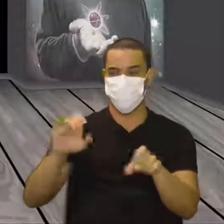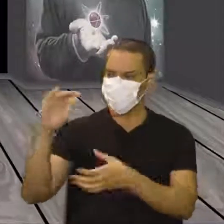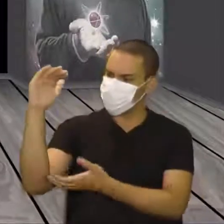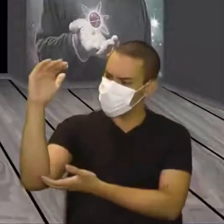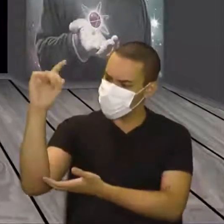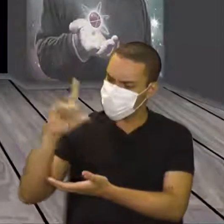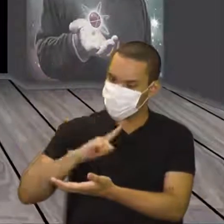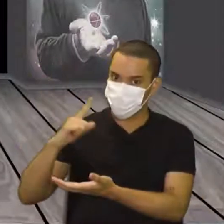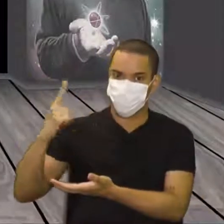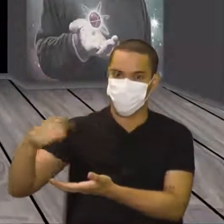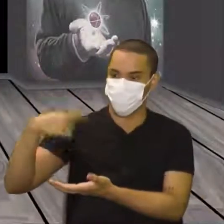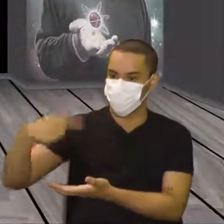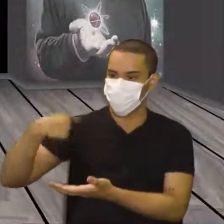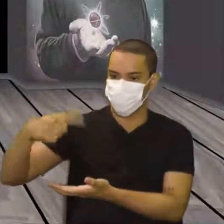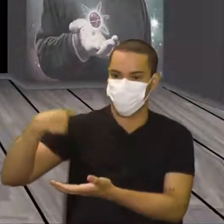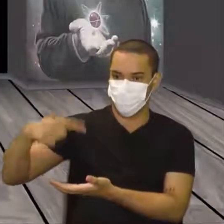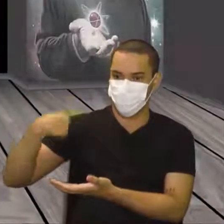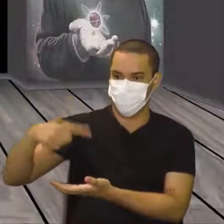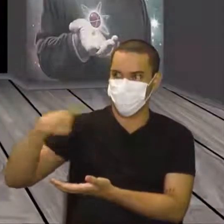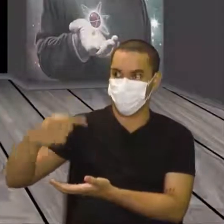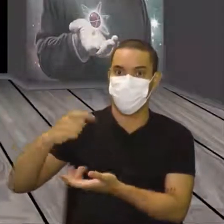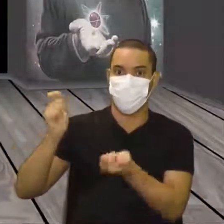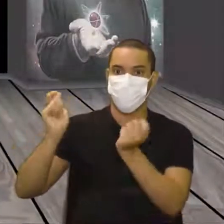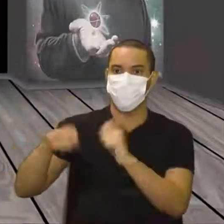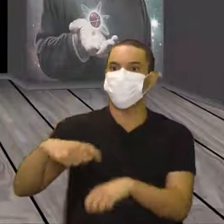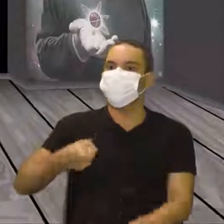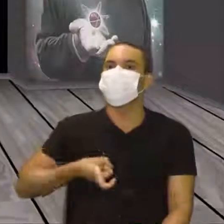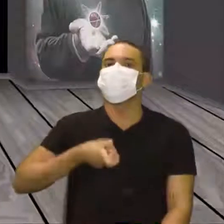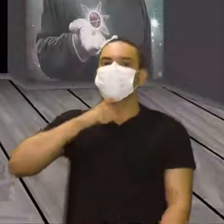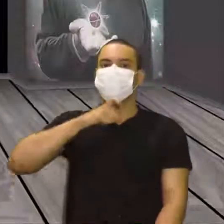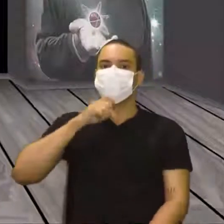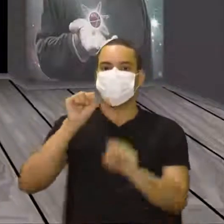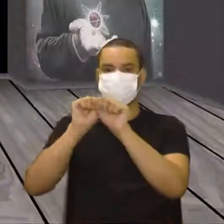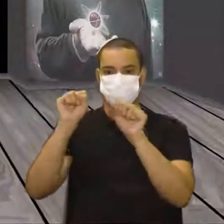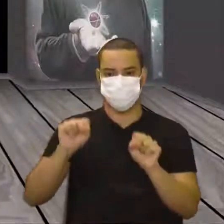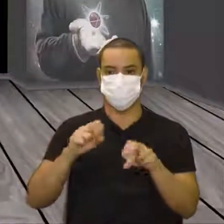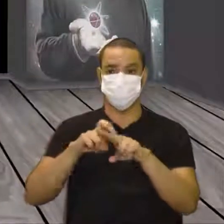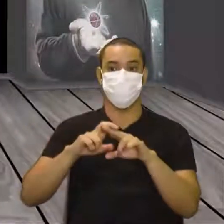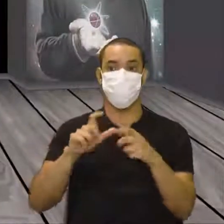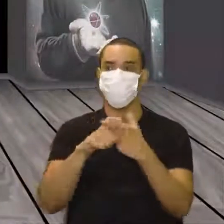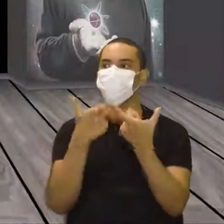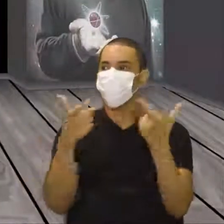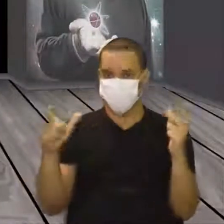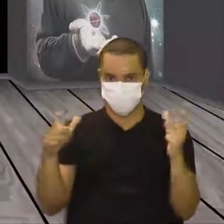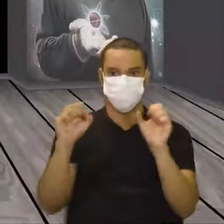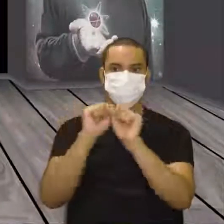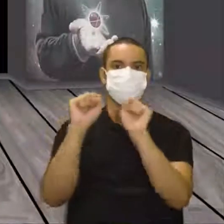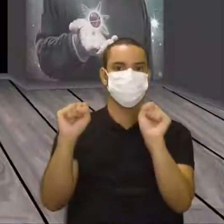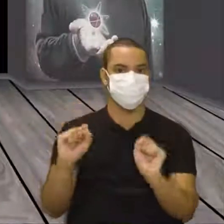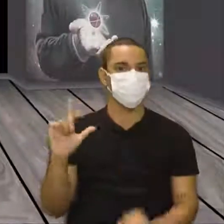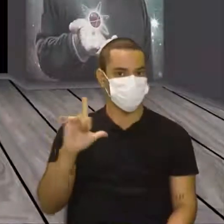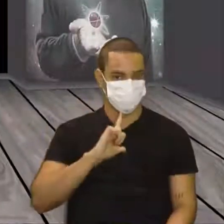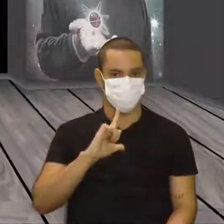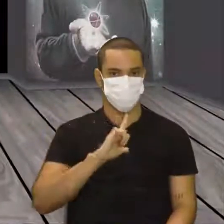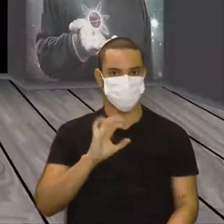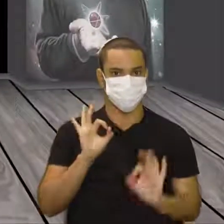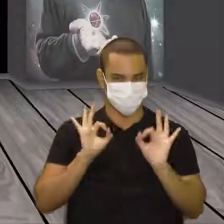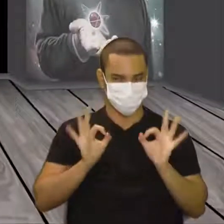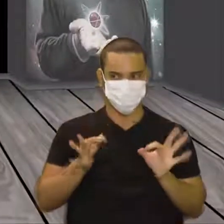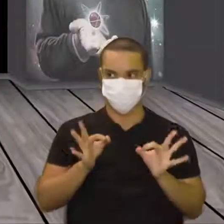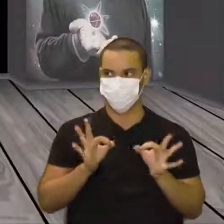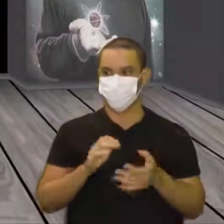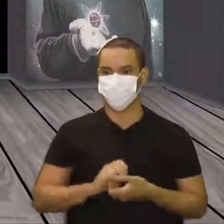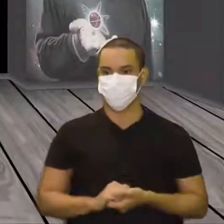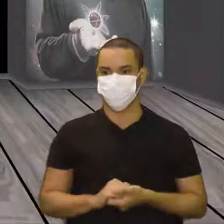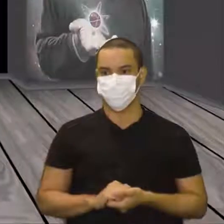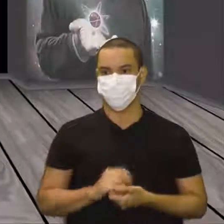aquelas ventoinhas lá para poder resfriar o sistema. Então, a maioria dos sistemas tem esse resfriadorzinho aí, ok?